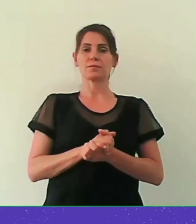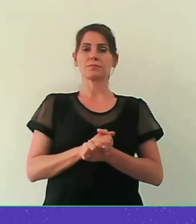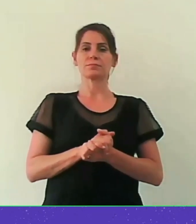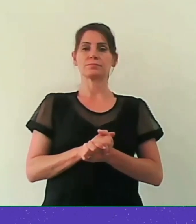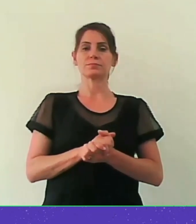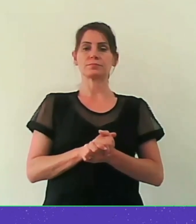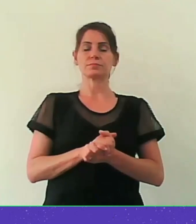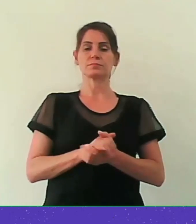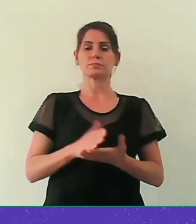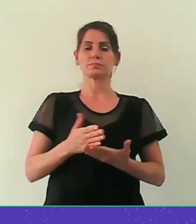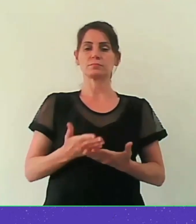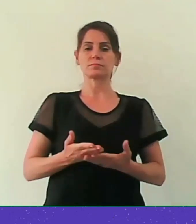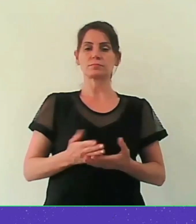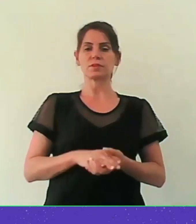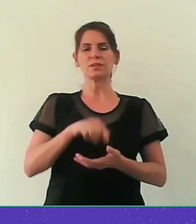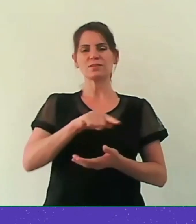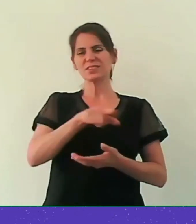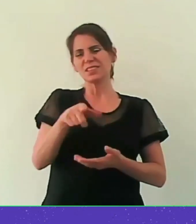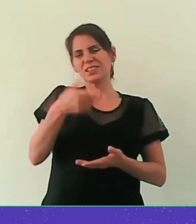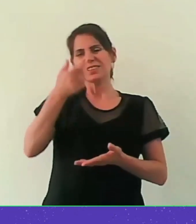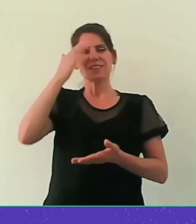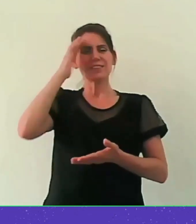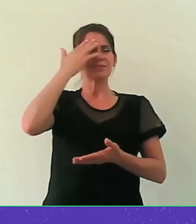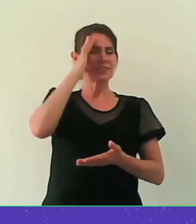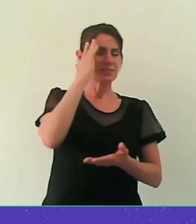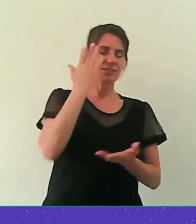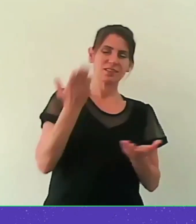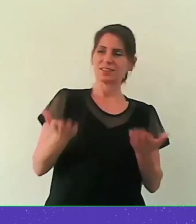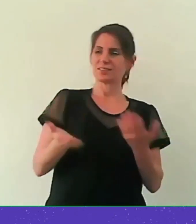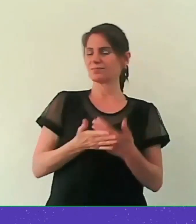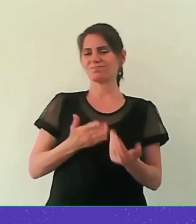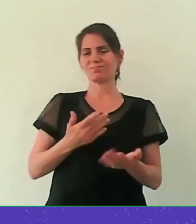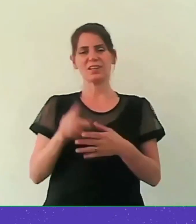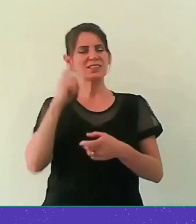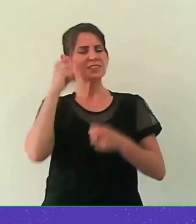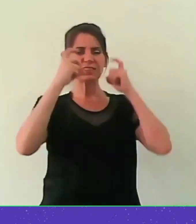Mesmo que você não tenha entendido nada, não se preocupe.